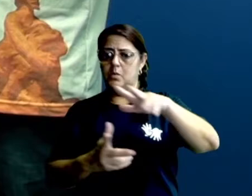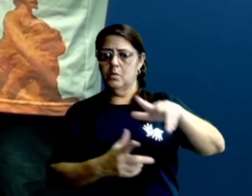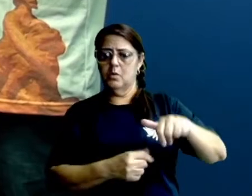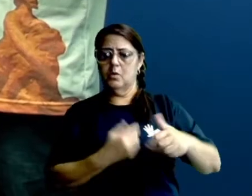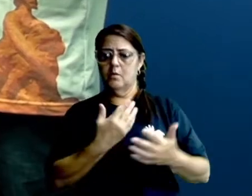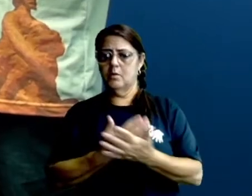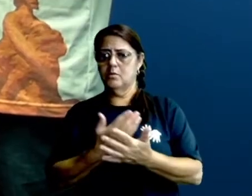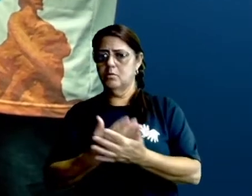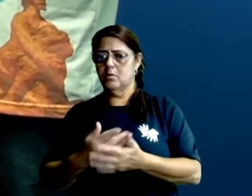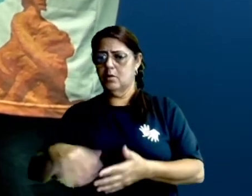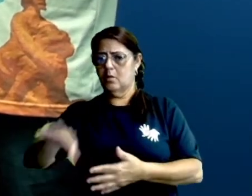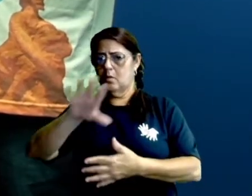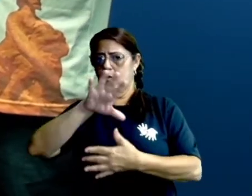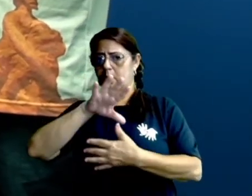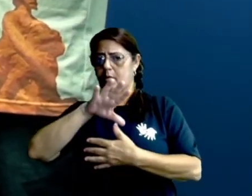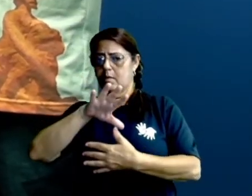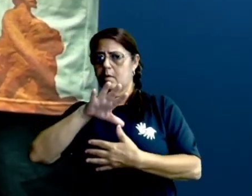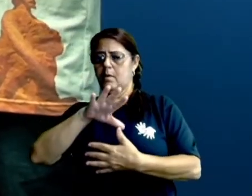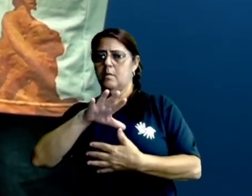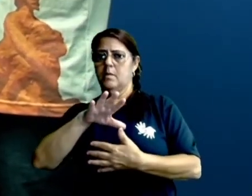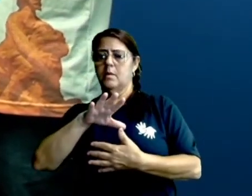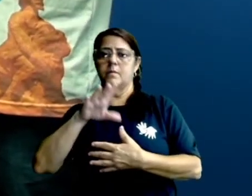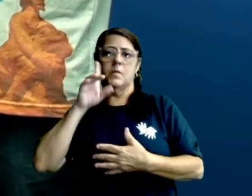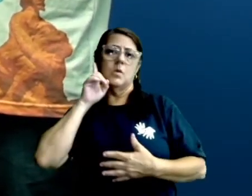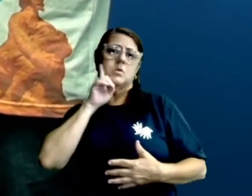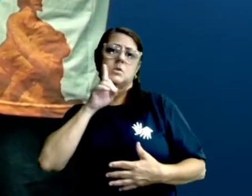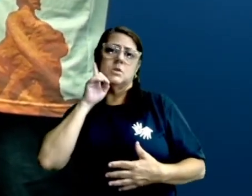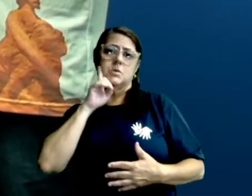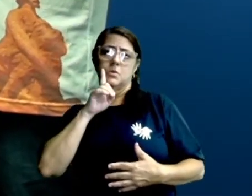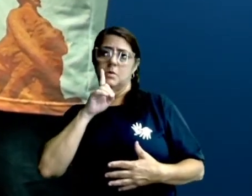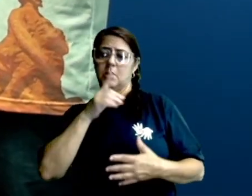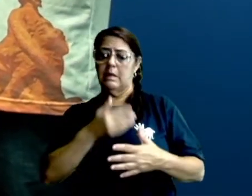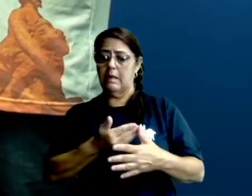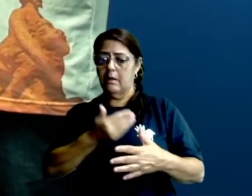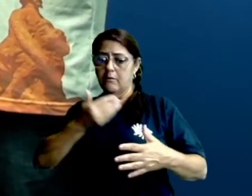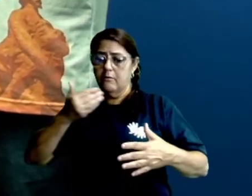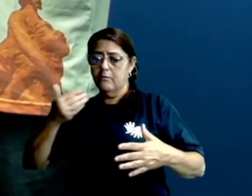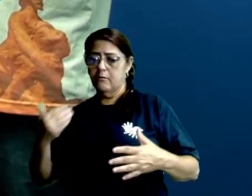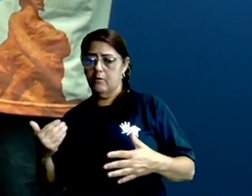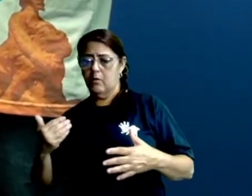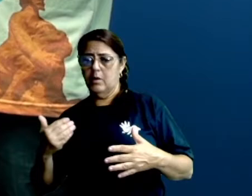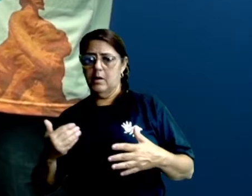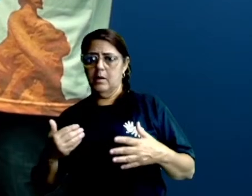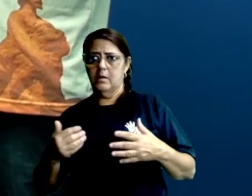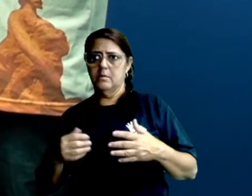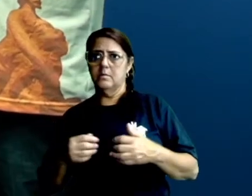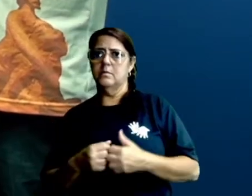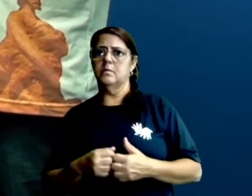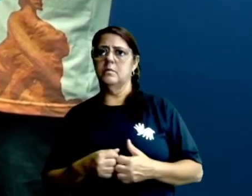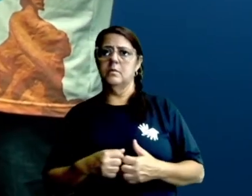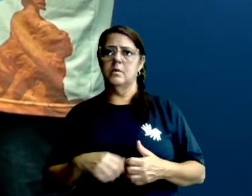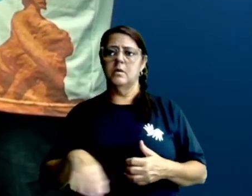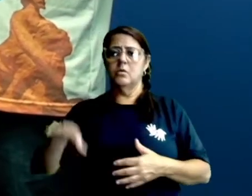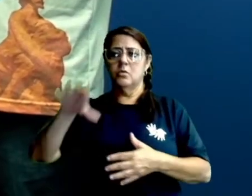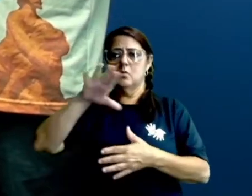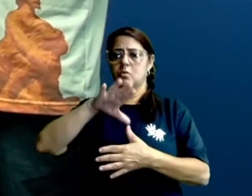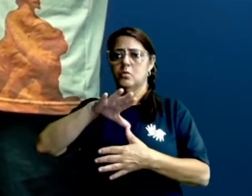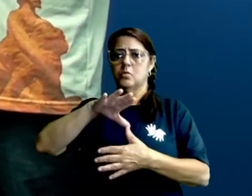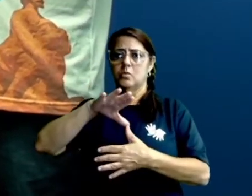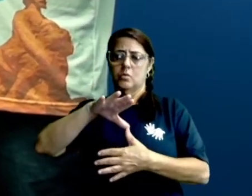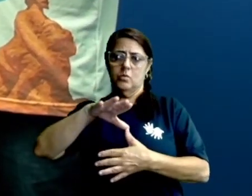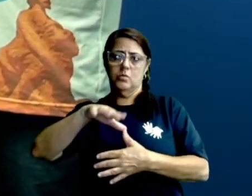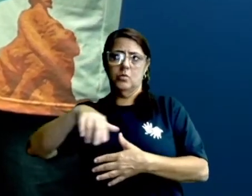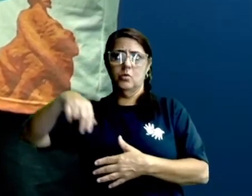um mapa e você vê a Europa, ela não está lá por acaso, na região ali bem localizada, bem ao centro, no alto, no hemisfério